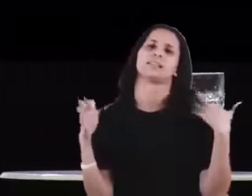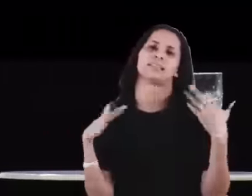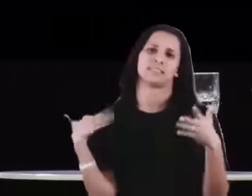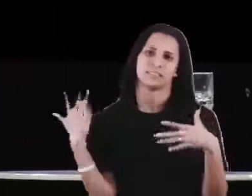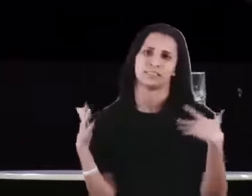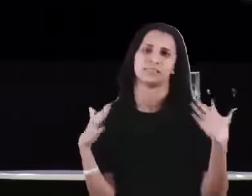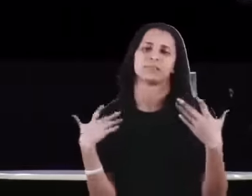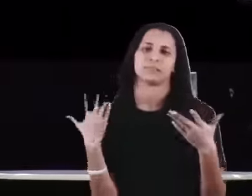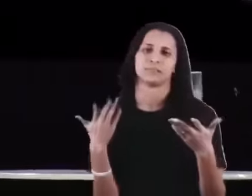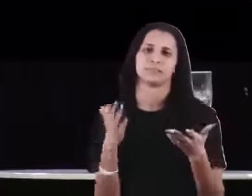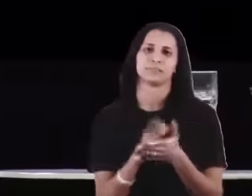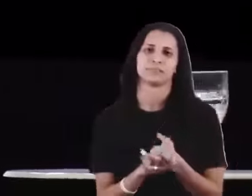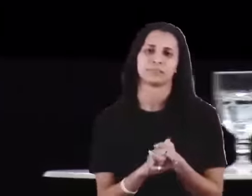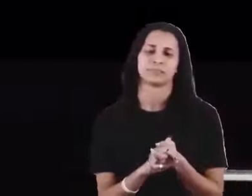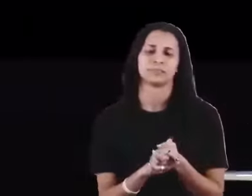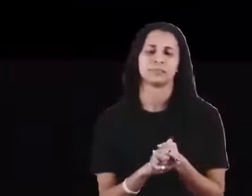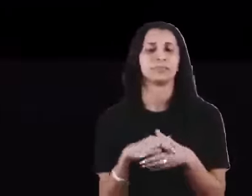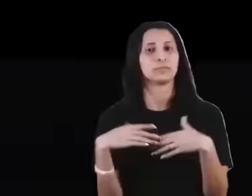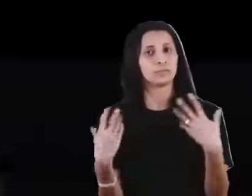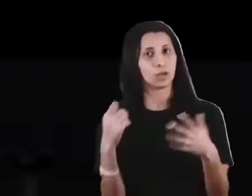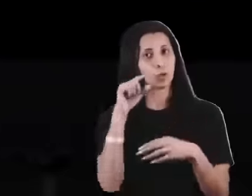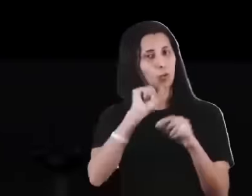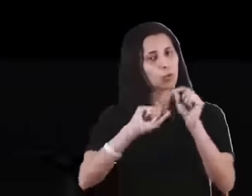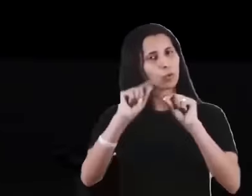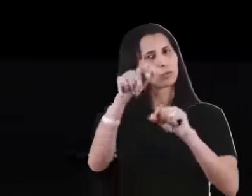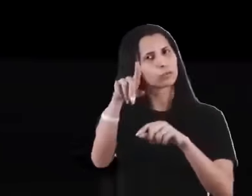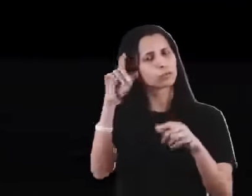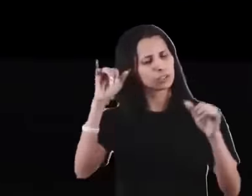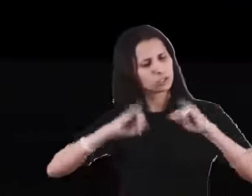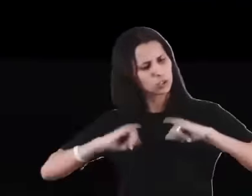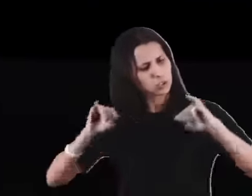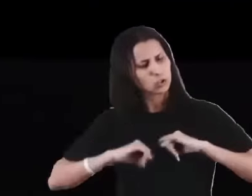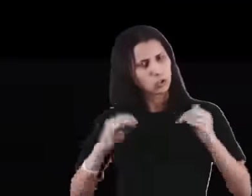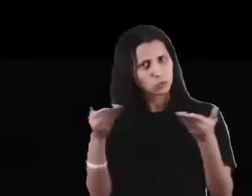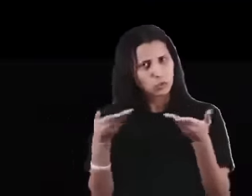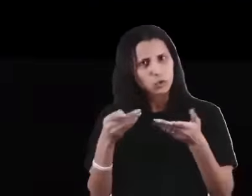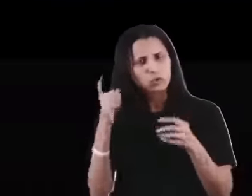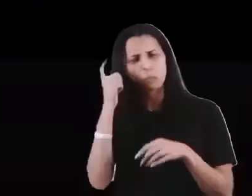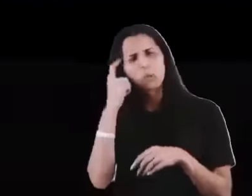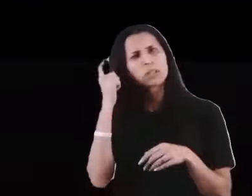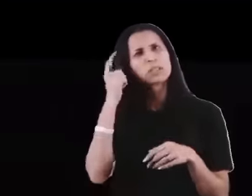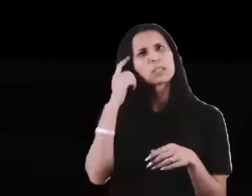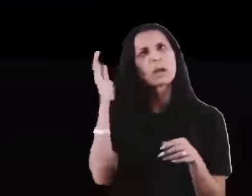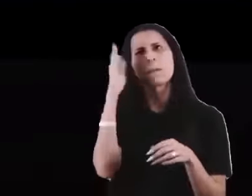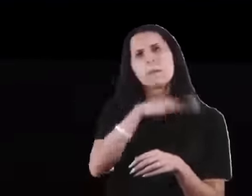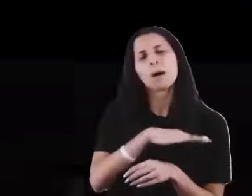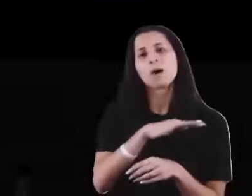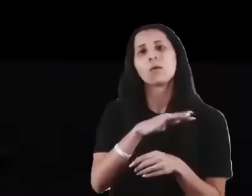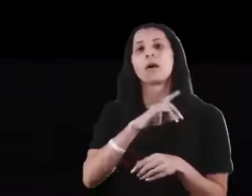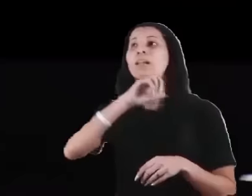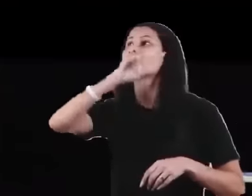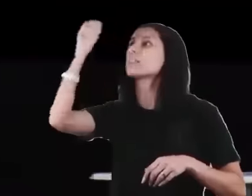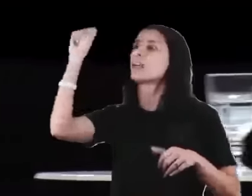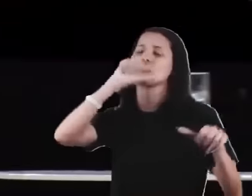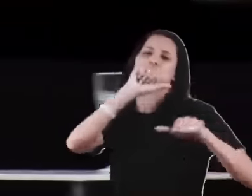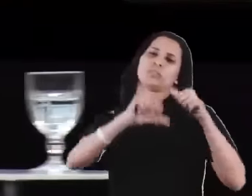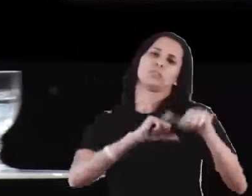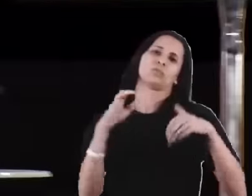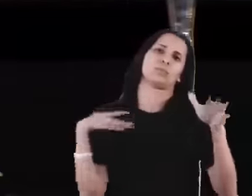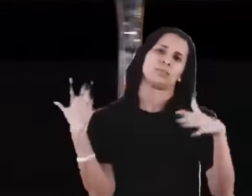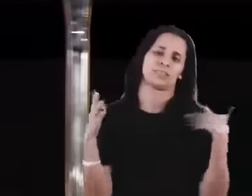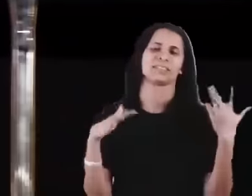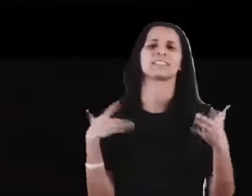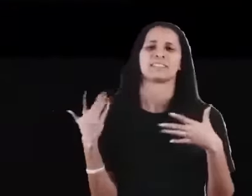e alegria Ei o que você tá sofrendo hoje pensando que é para o mal Deus vai transformar em alegria